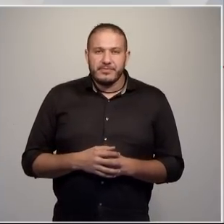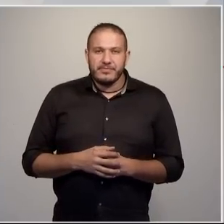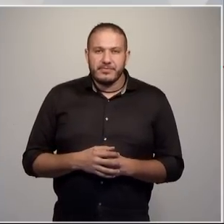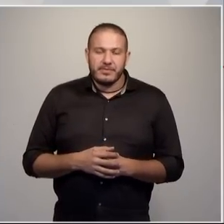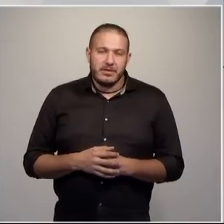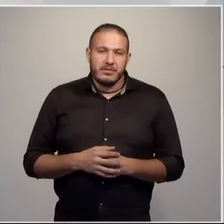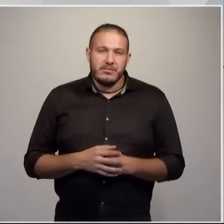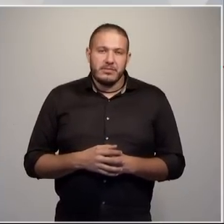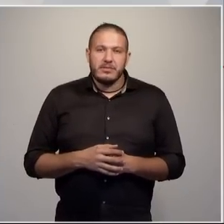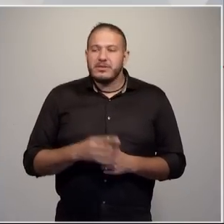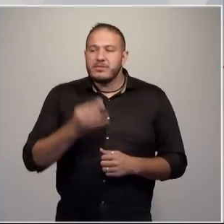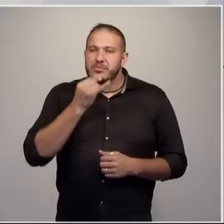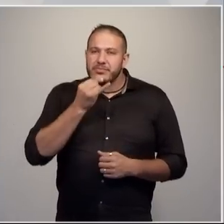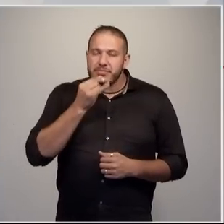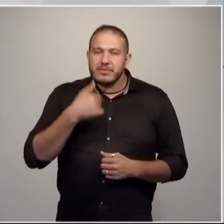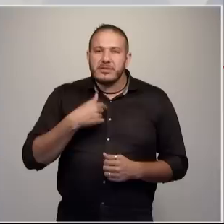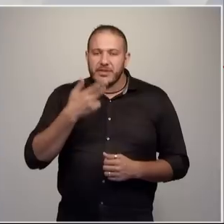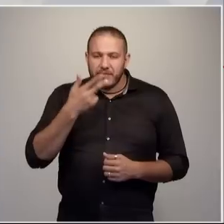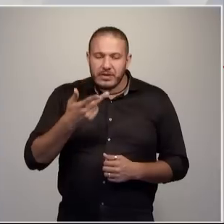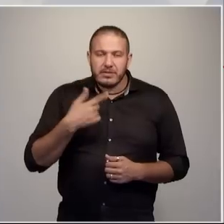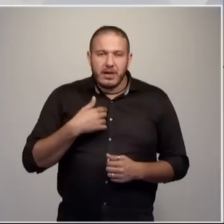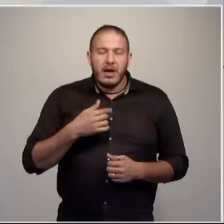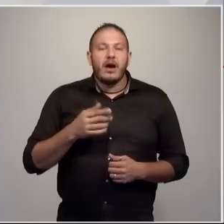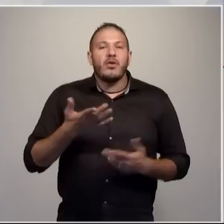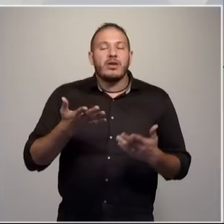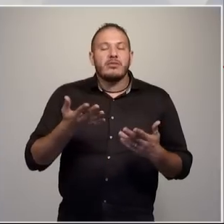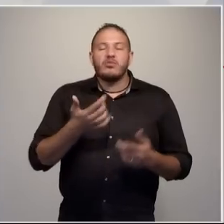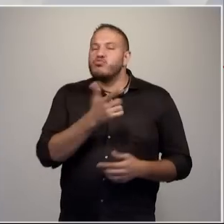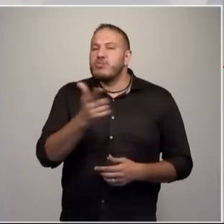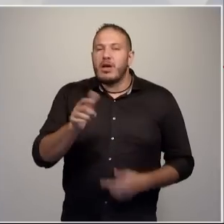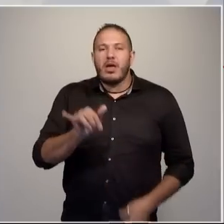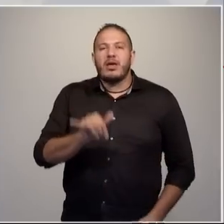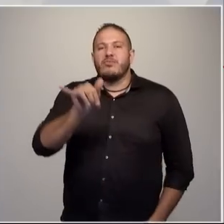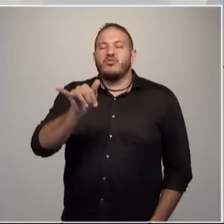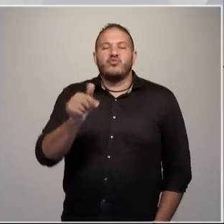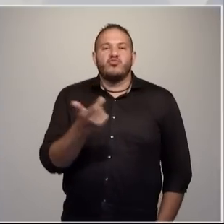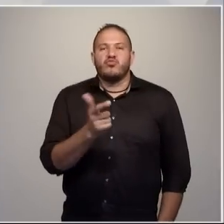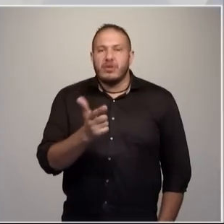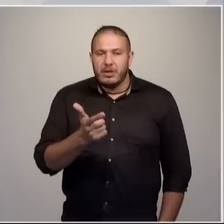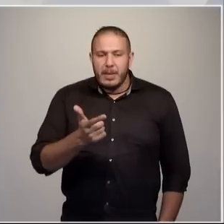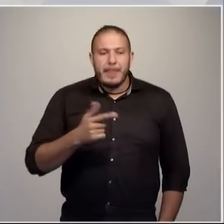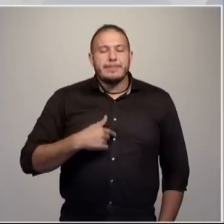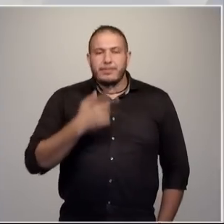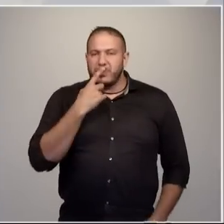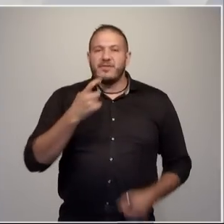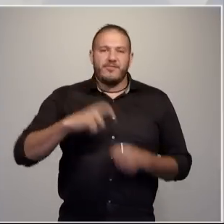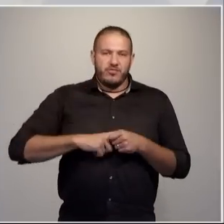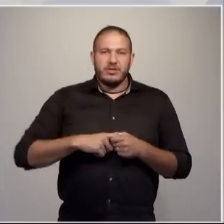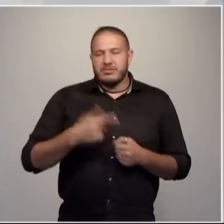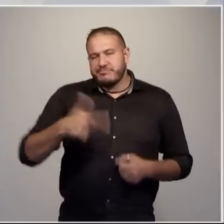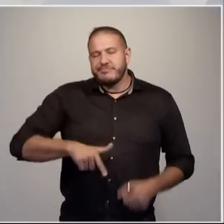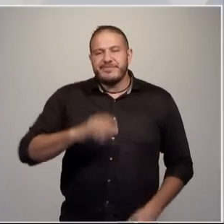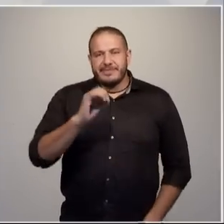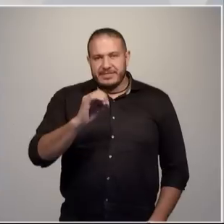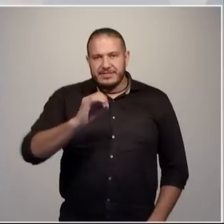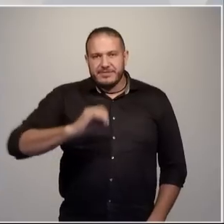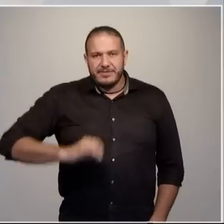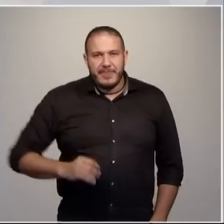Quando eu pego isso que eu já derivei em x, agora derivo em y, não tem y aqui. Então dá 0.